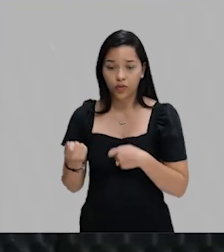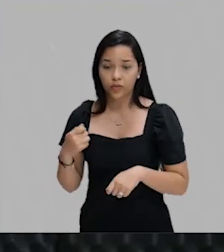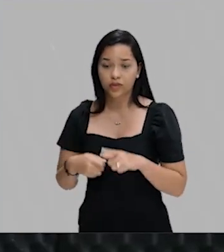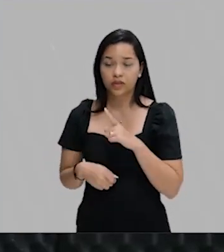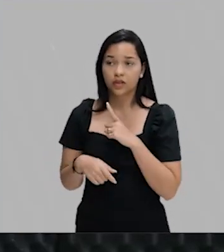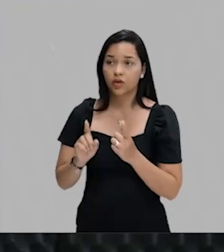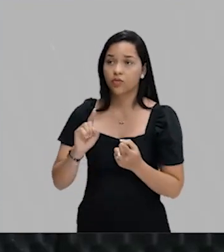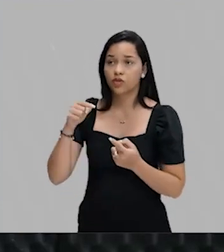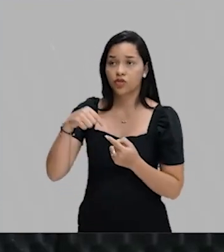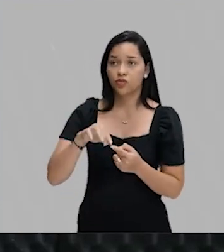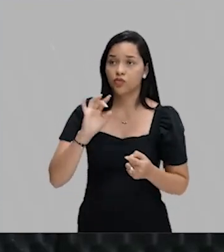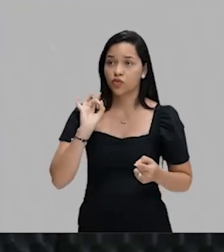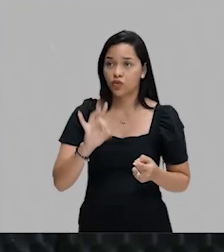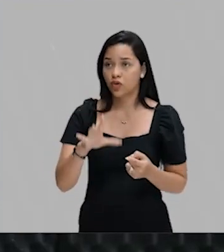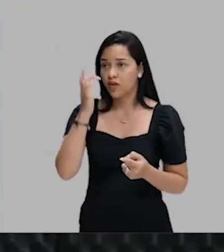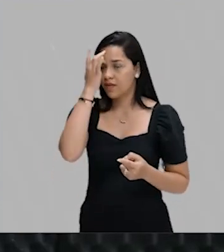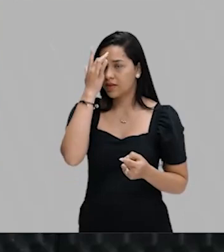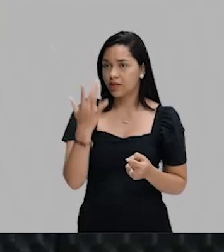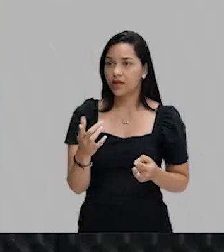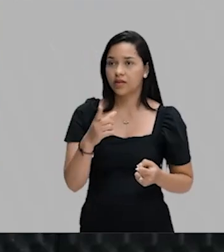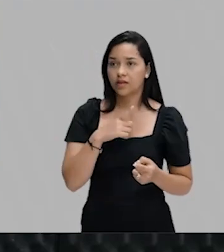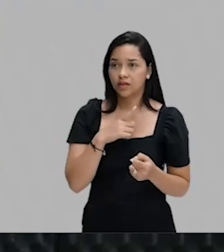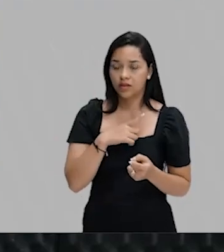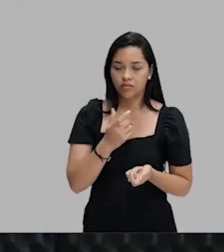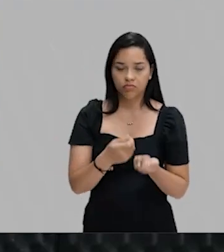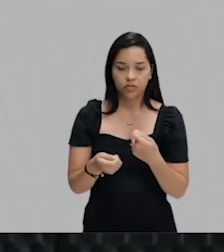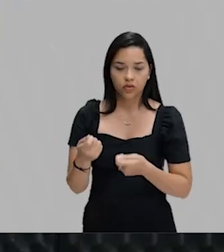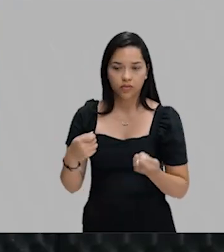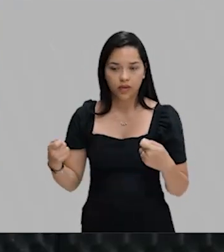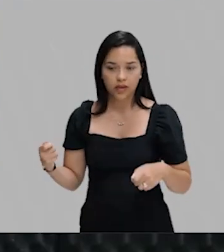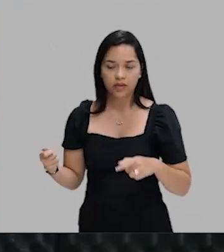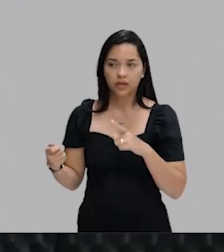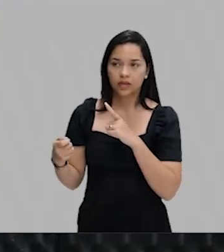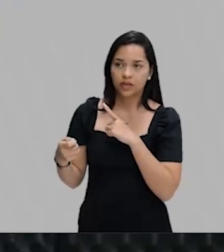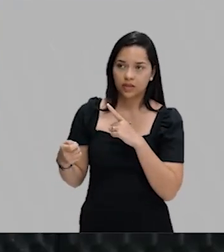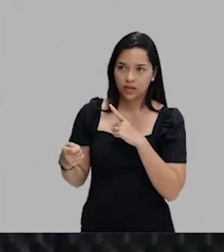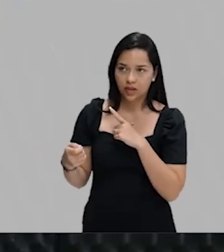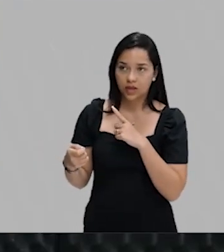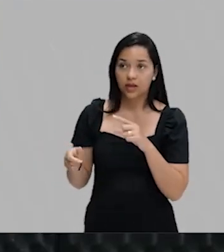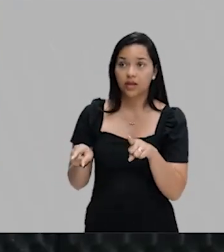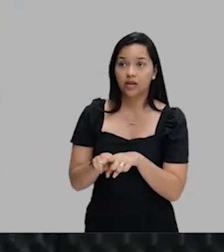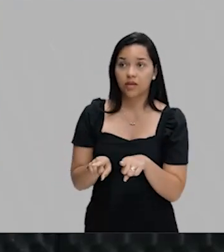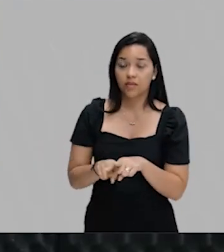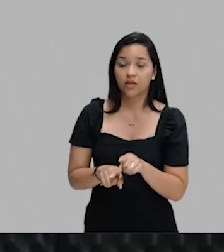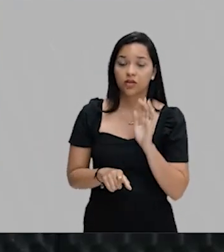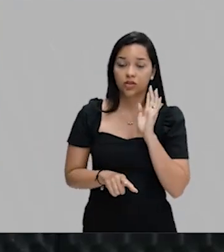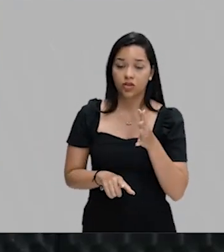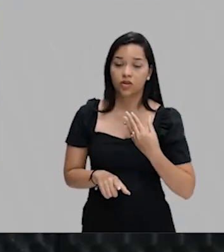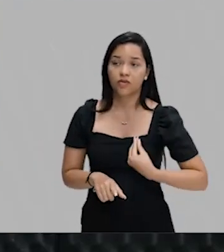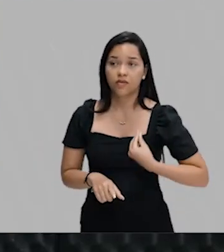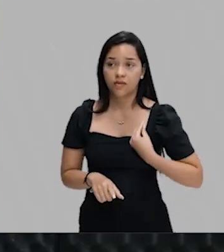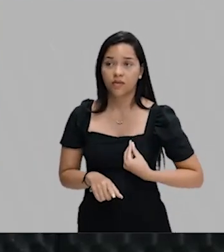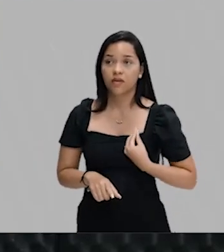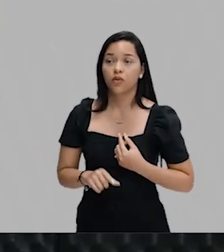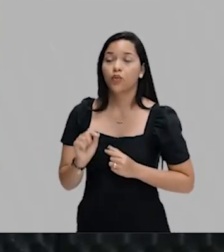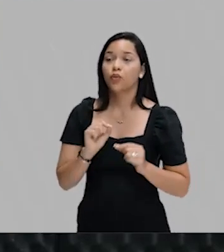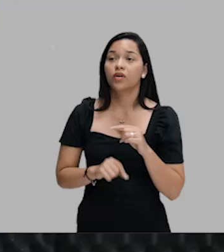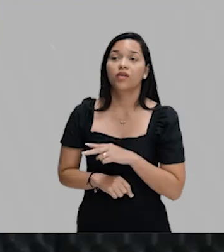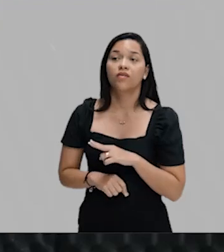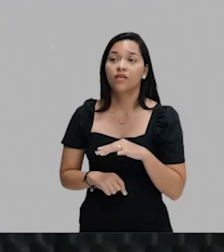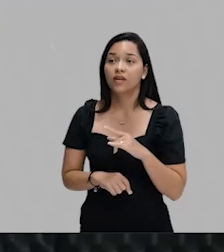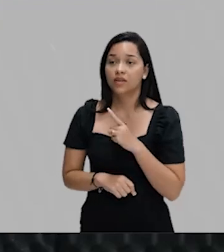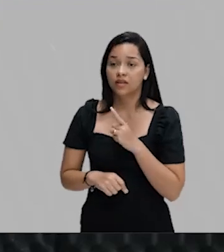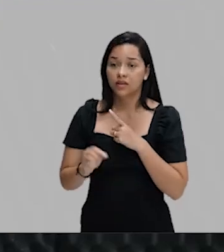têm por objetivo apenas a facilitação do comércio, circulação de mercadorias, e já vão existir blocos, galera, que vão buscar